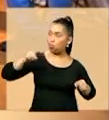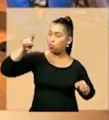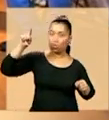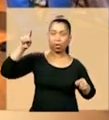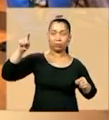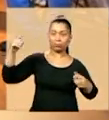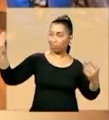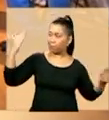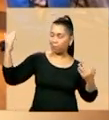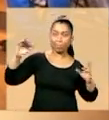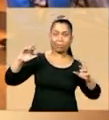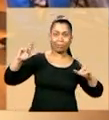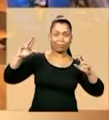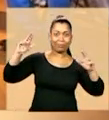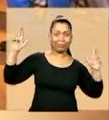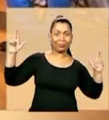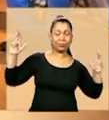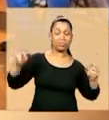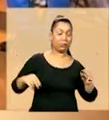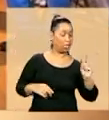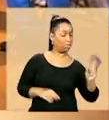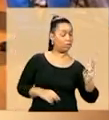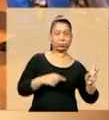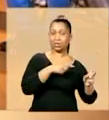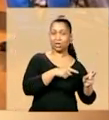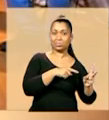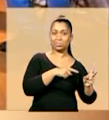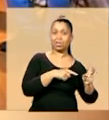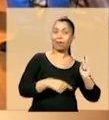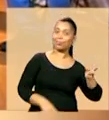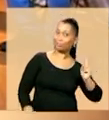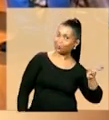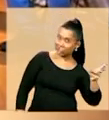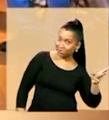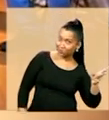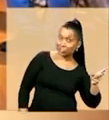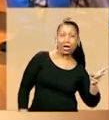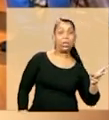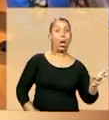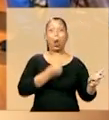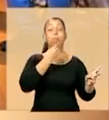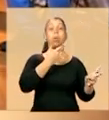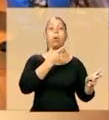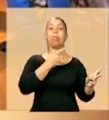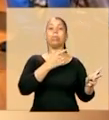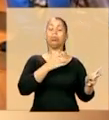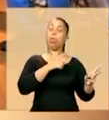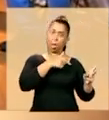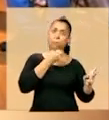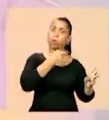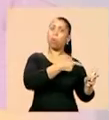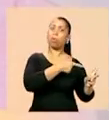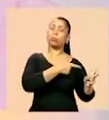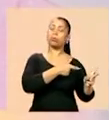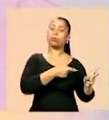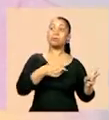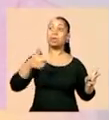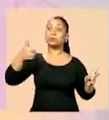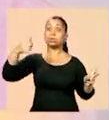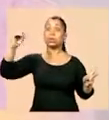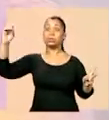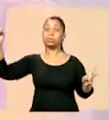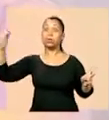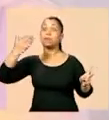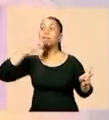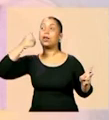muito grande. Mas não quer dizer que o de R$ 2,00, né, não seja bom o equipamento. Sim. Ele é bom, mas às vezes o outro ele traz